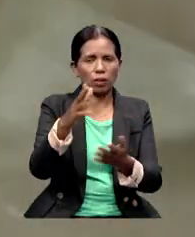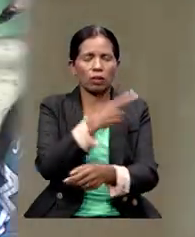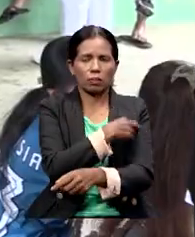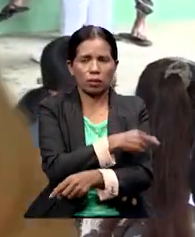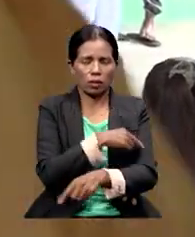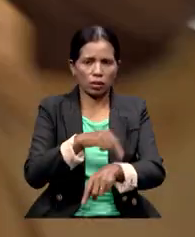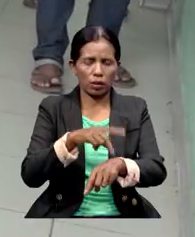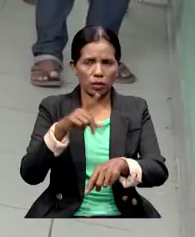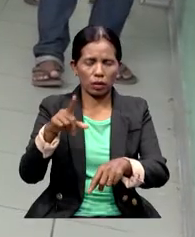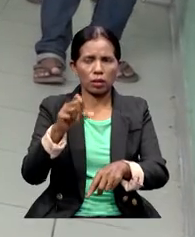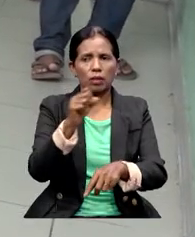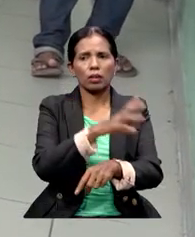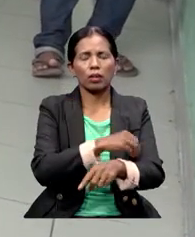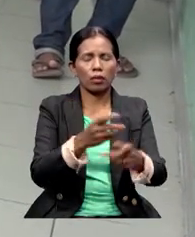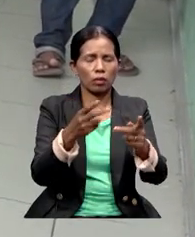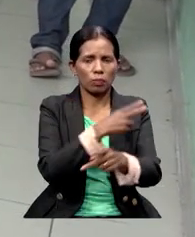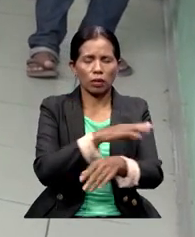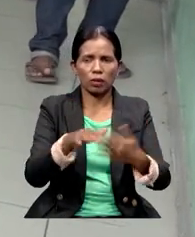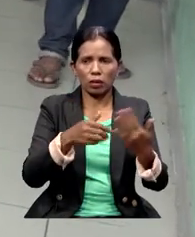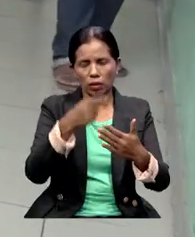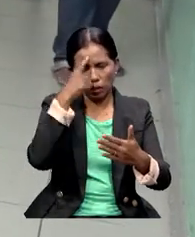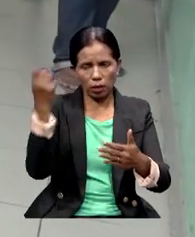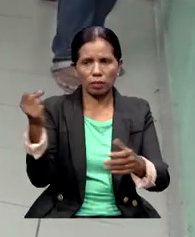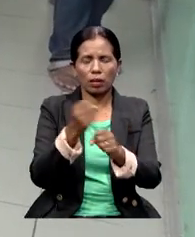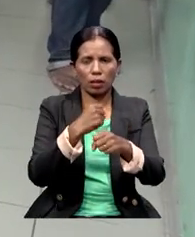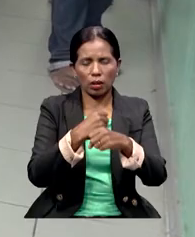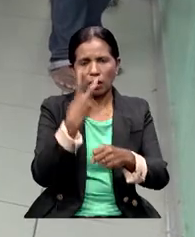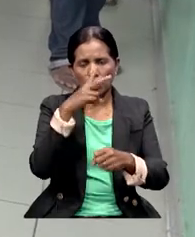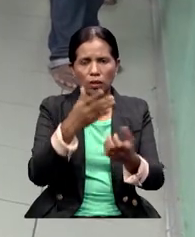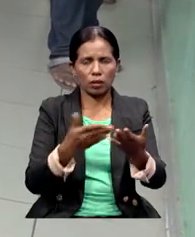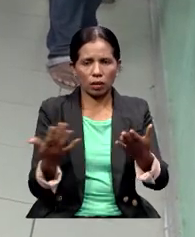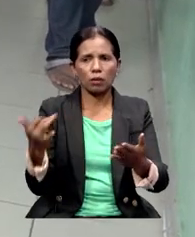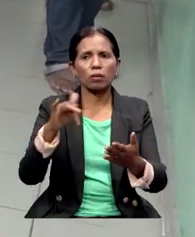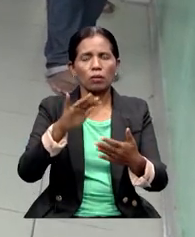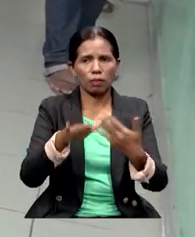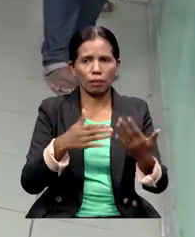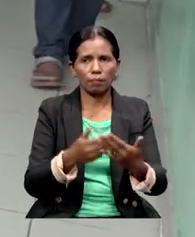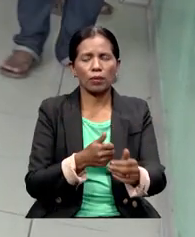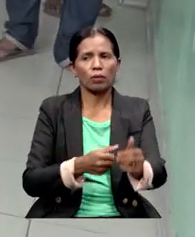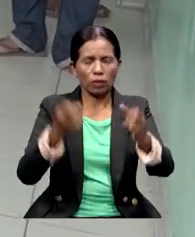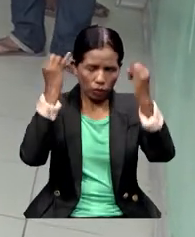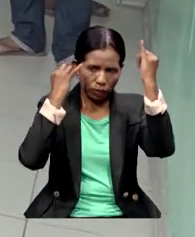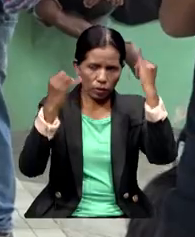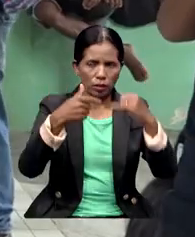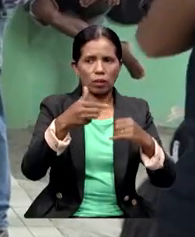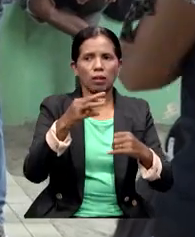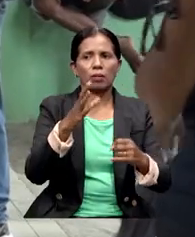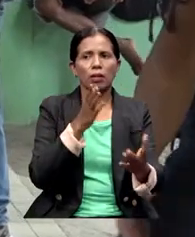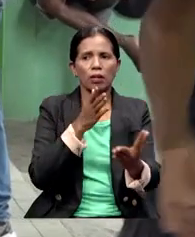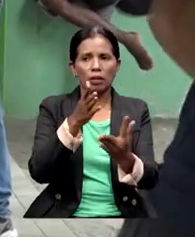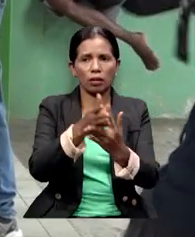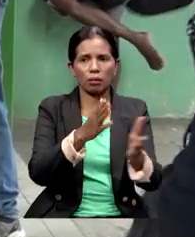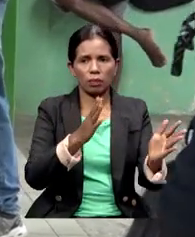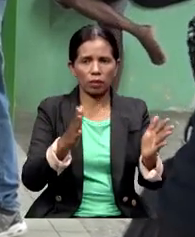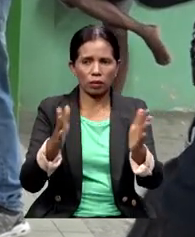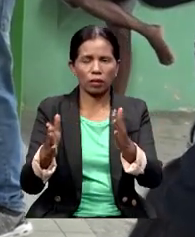Nacional Centro no Posto de Saúde Sira, também se ralo inspeção do produto Hiracne. No tuir informação ne beziemeni acessa processo